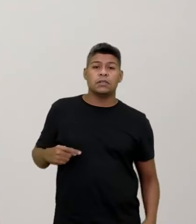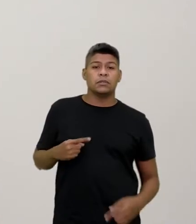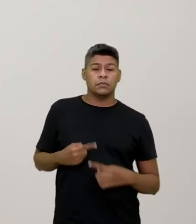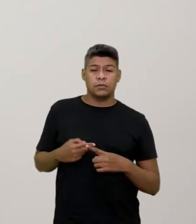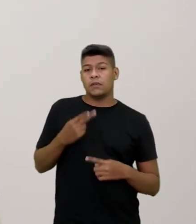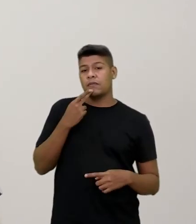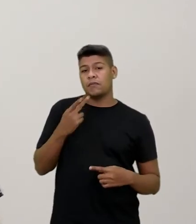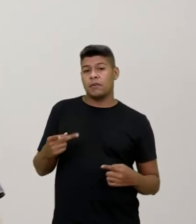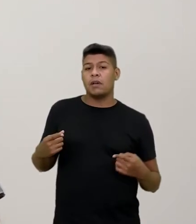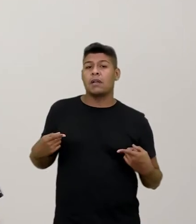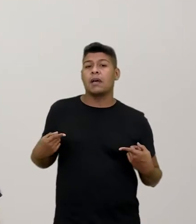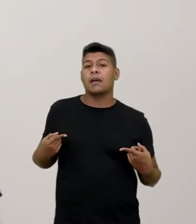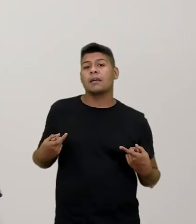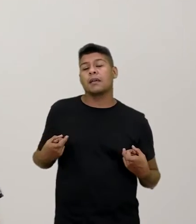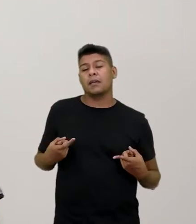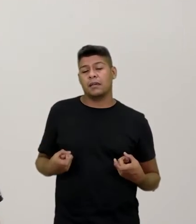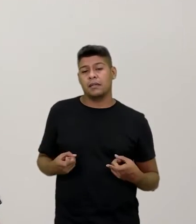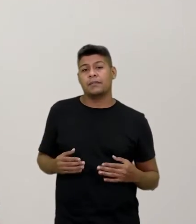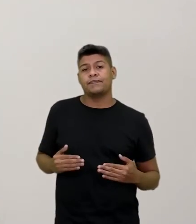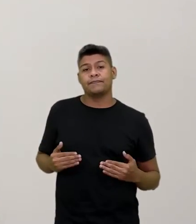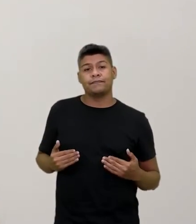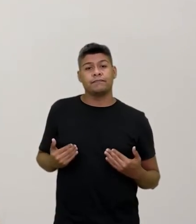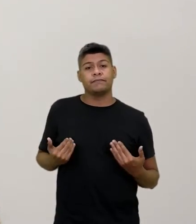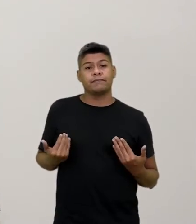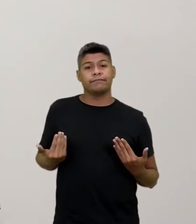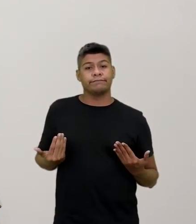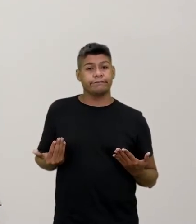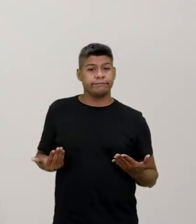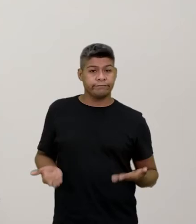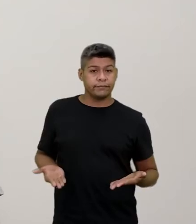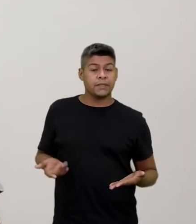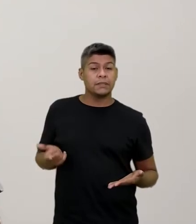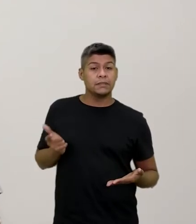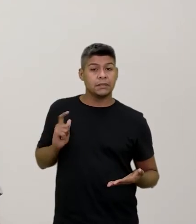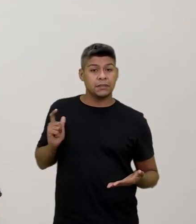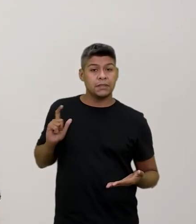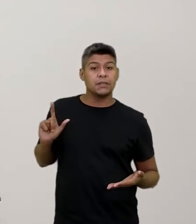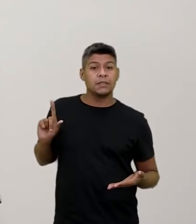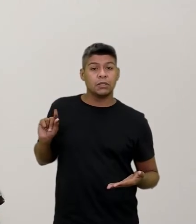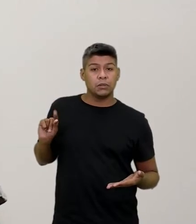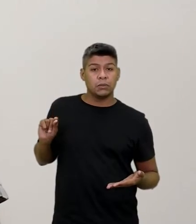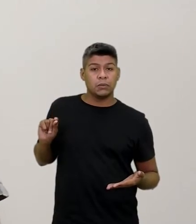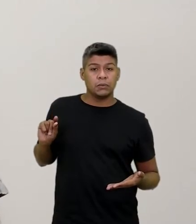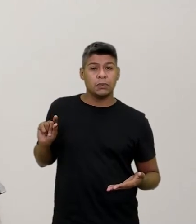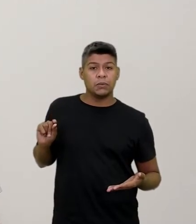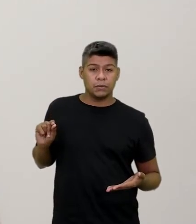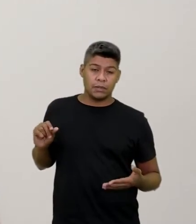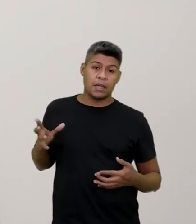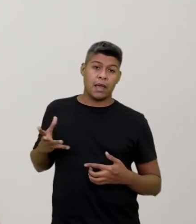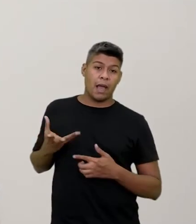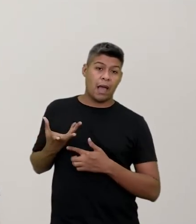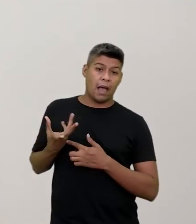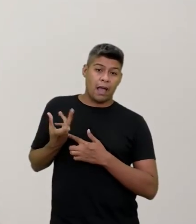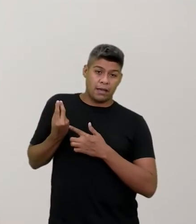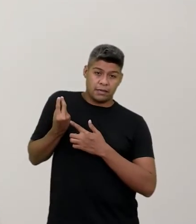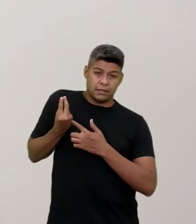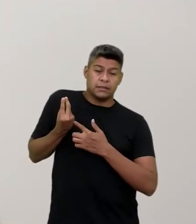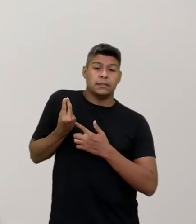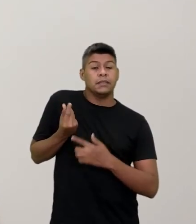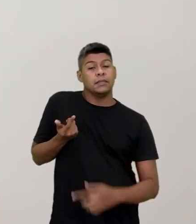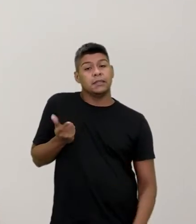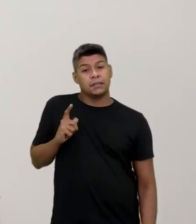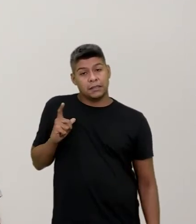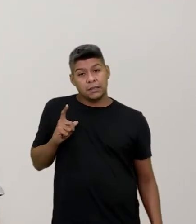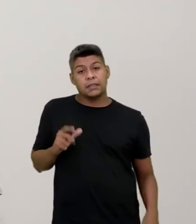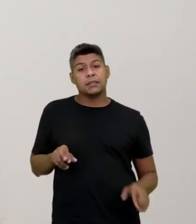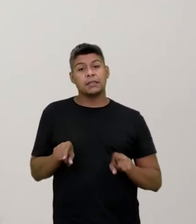de guerra, né? Então, agora, existe uma conduta para você praticar uma arte marcial e existe também